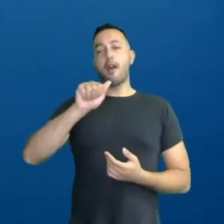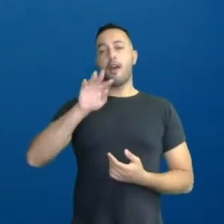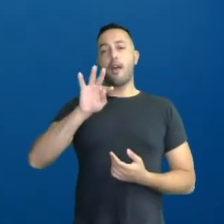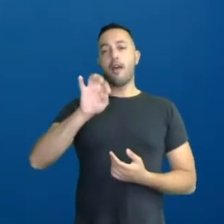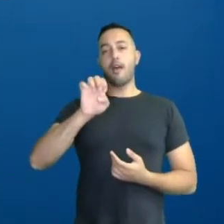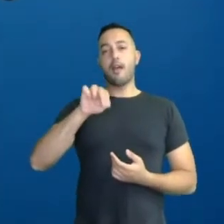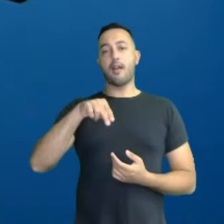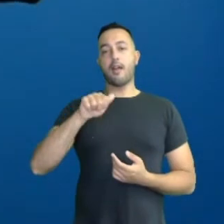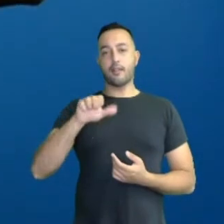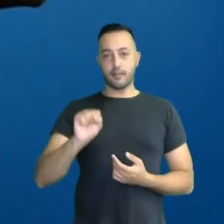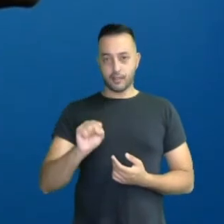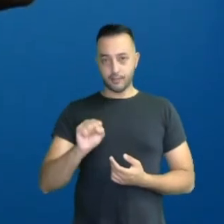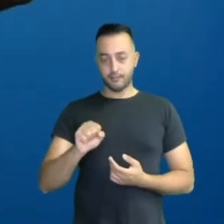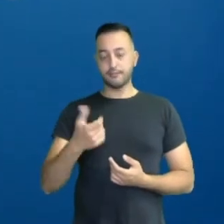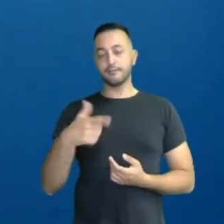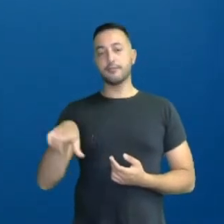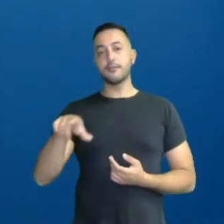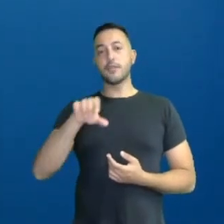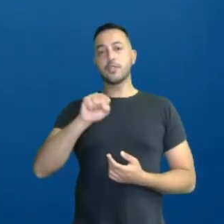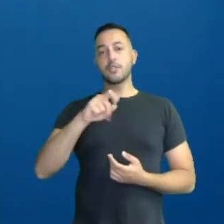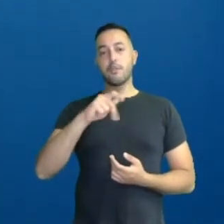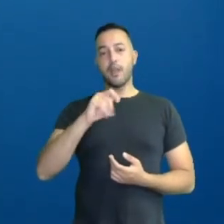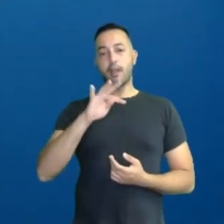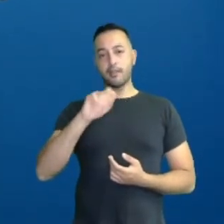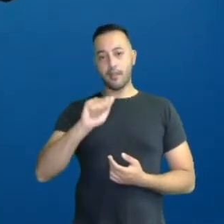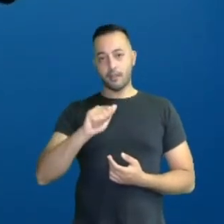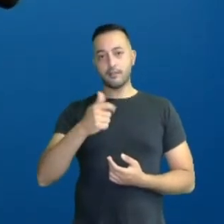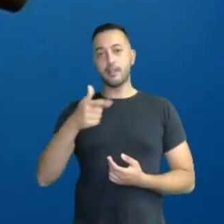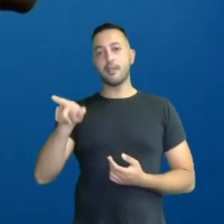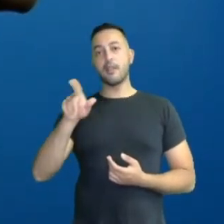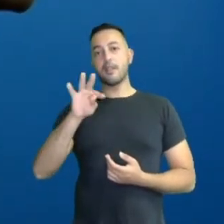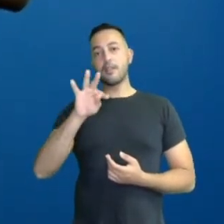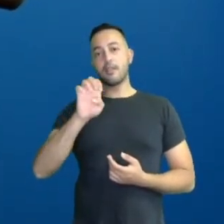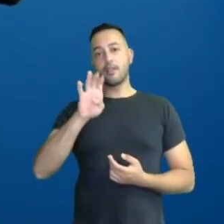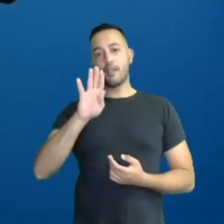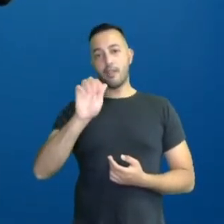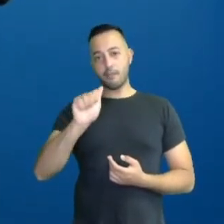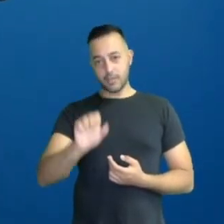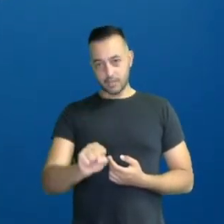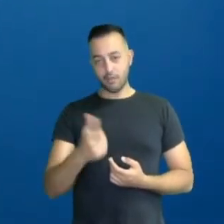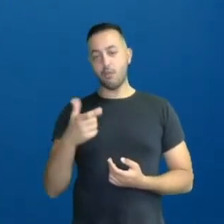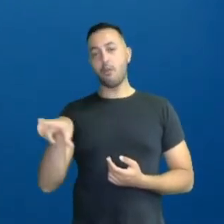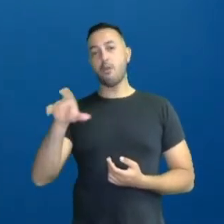Atenas, Esparta, Tebas e Corinto.